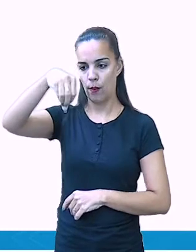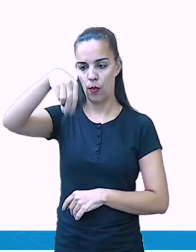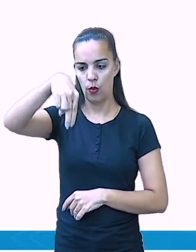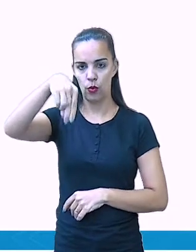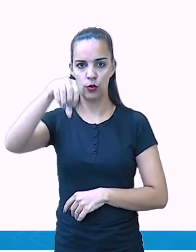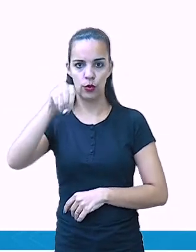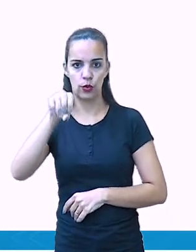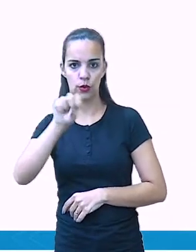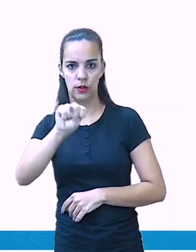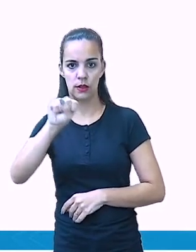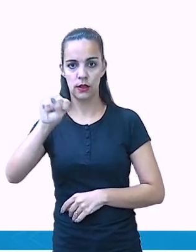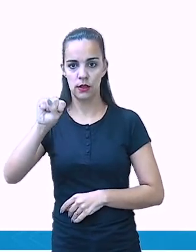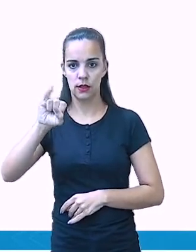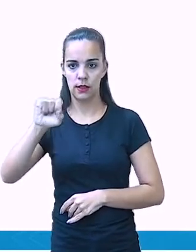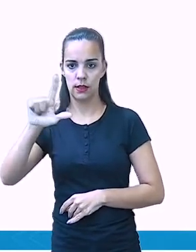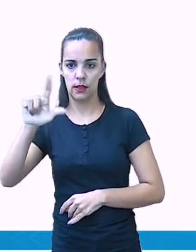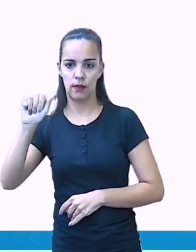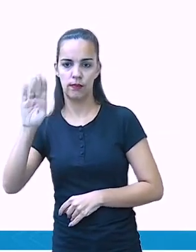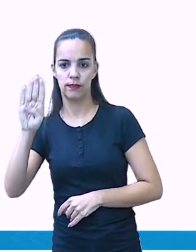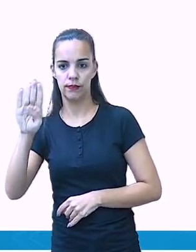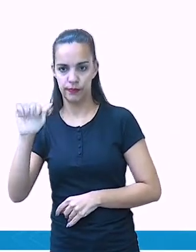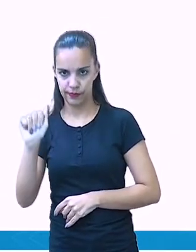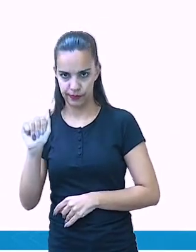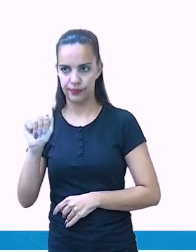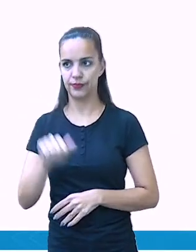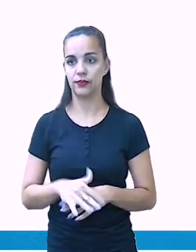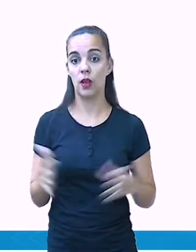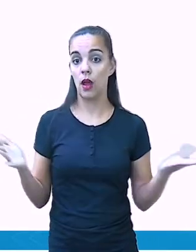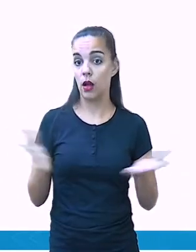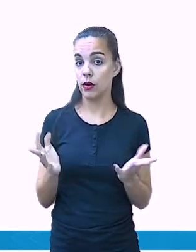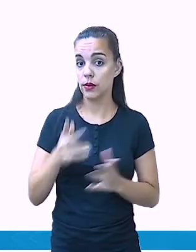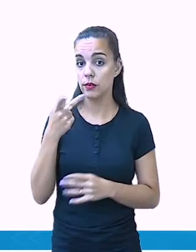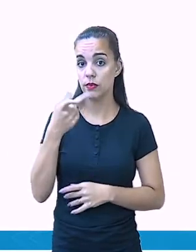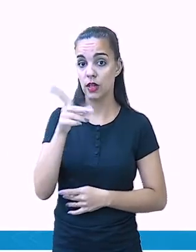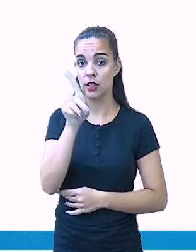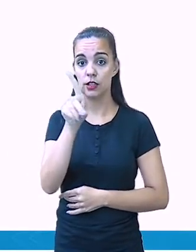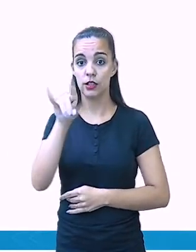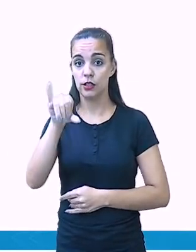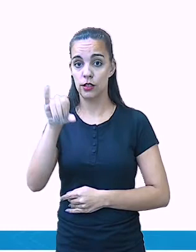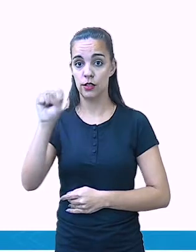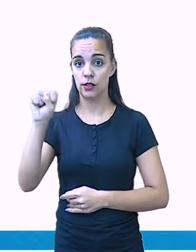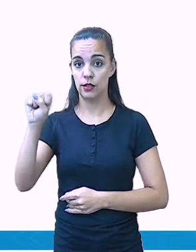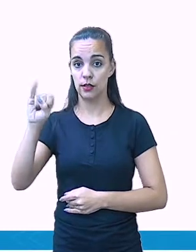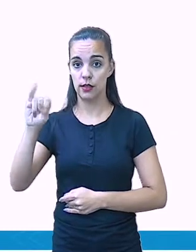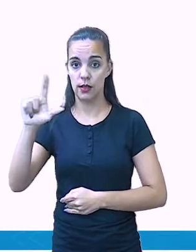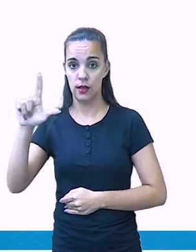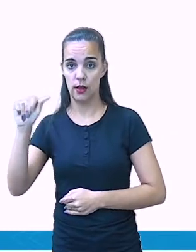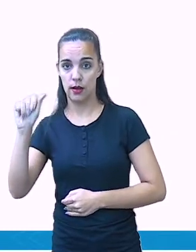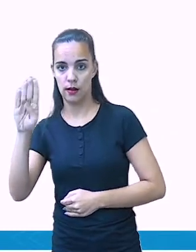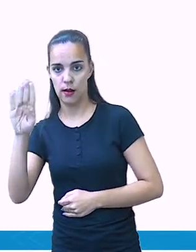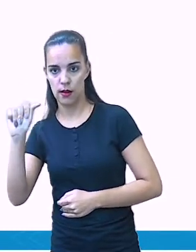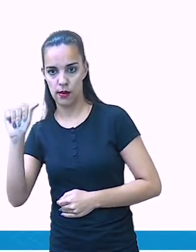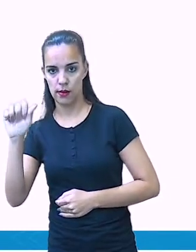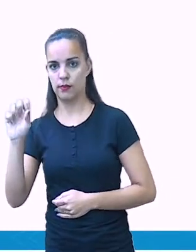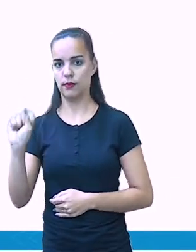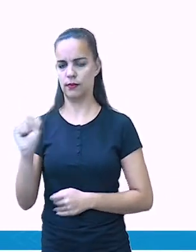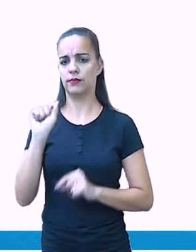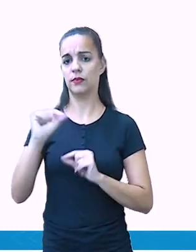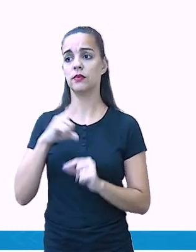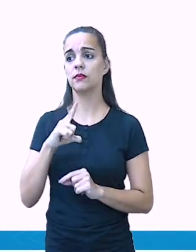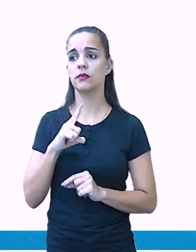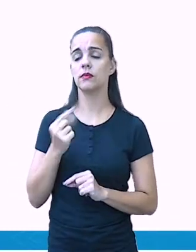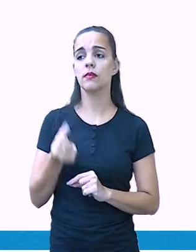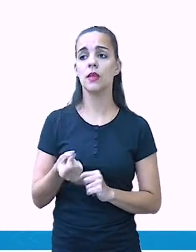não se esqueçam. Então, vamos agora para as dissílabas. Dissílabas nada mais é do que